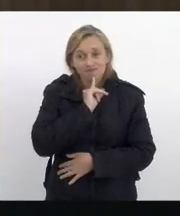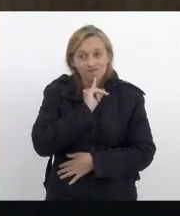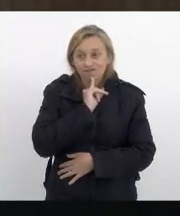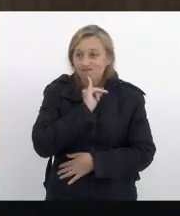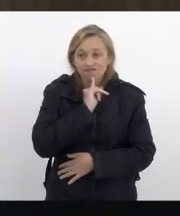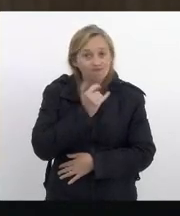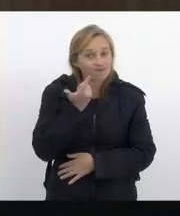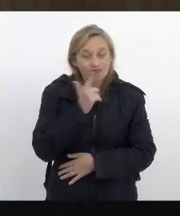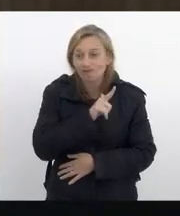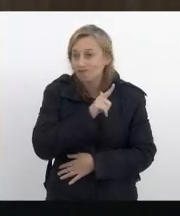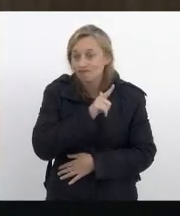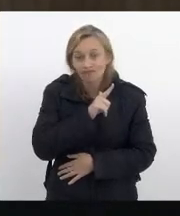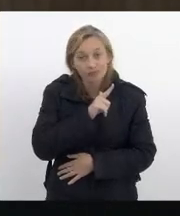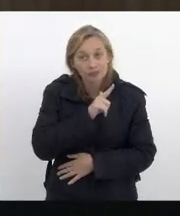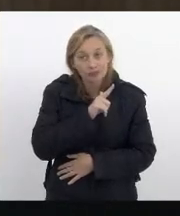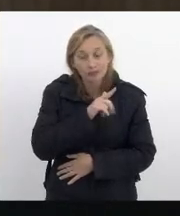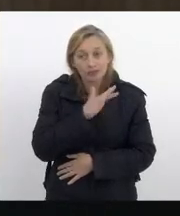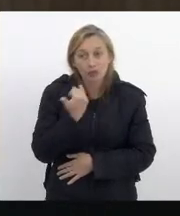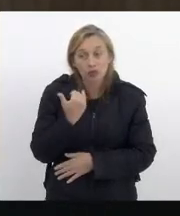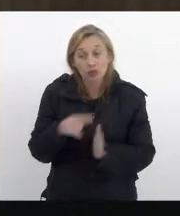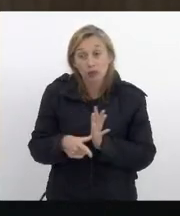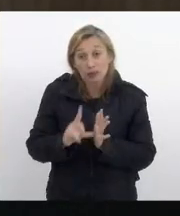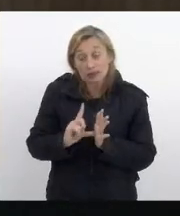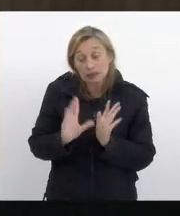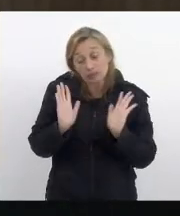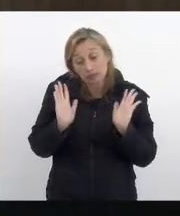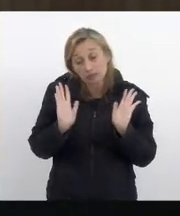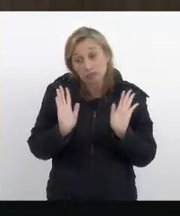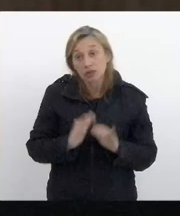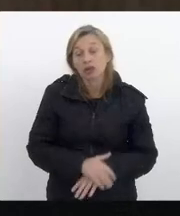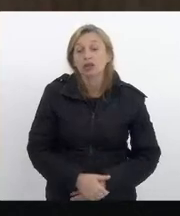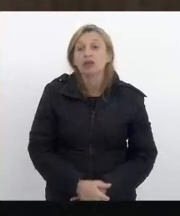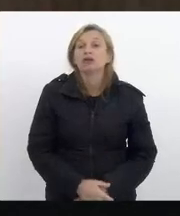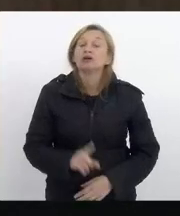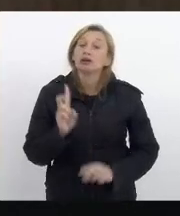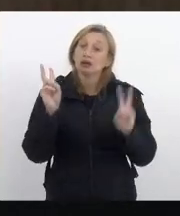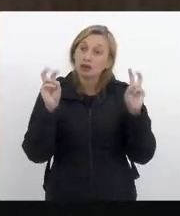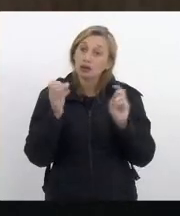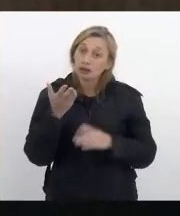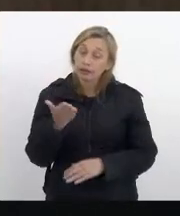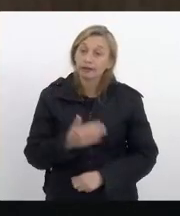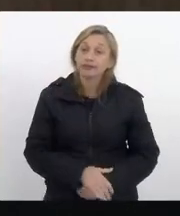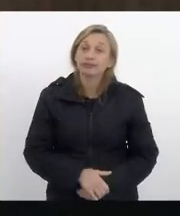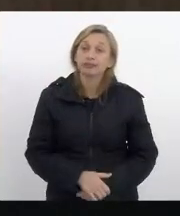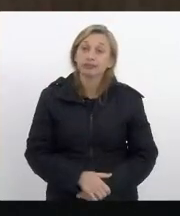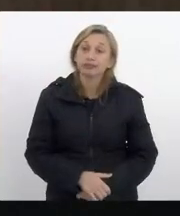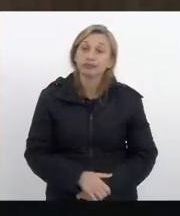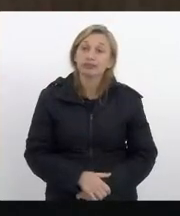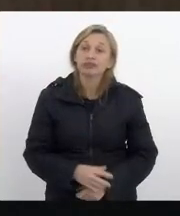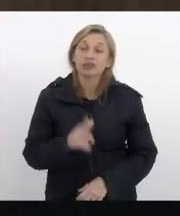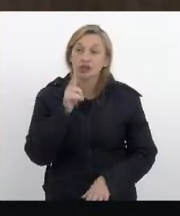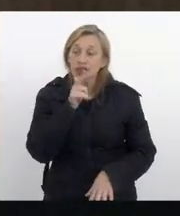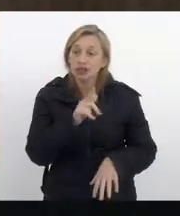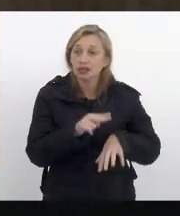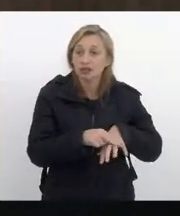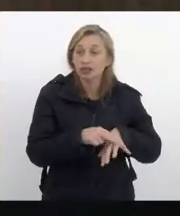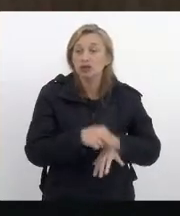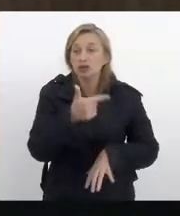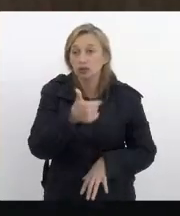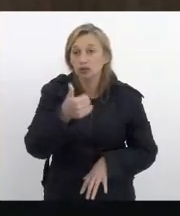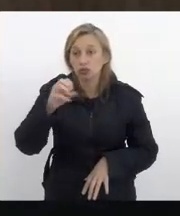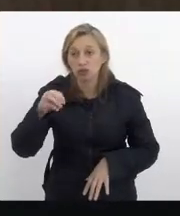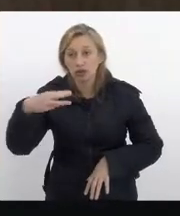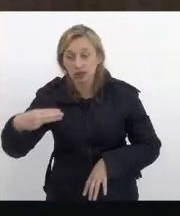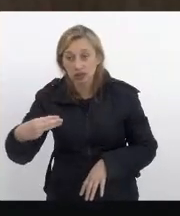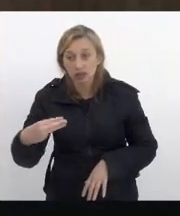não conseguiram, né? Faleceram antes. Então, essa é a questão, né? As viúvas de 2003, né,